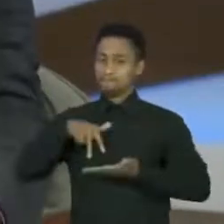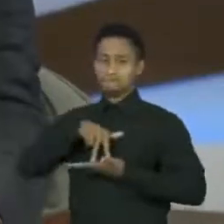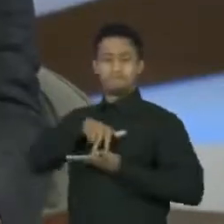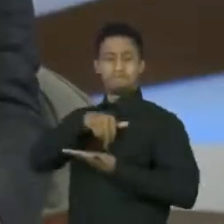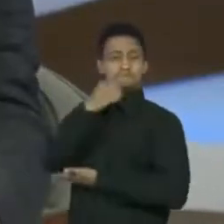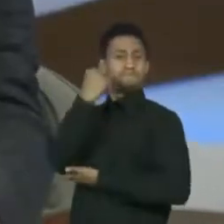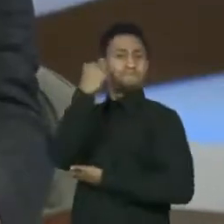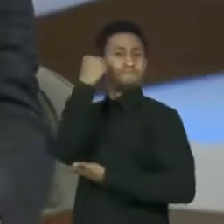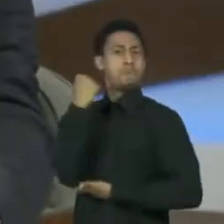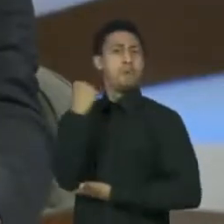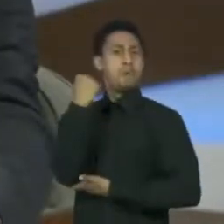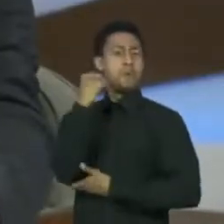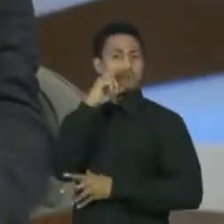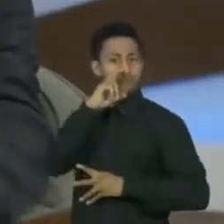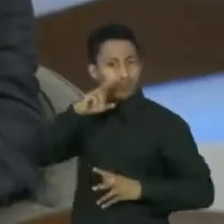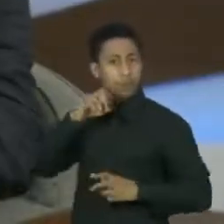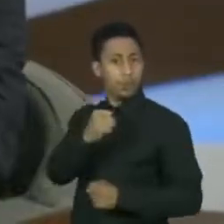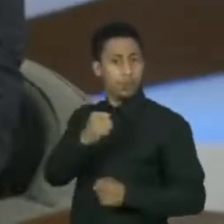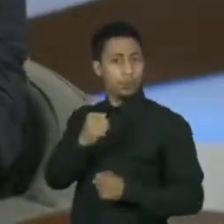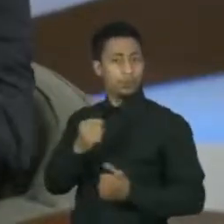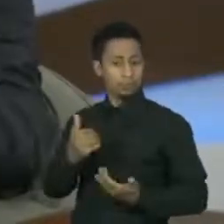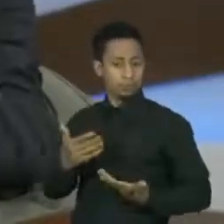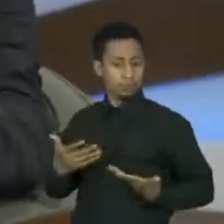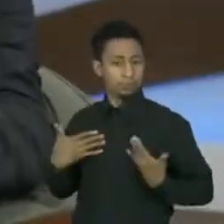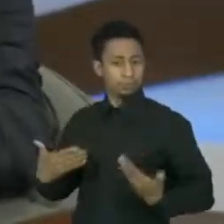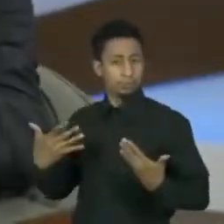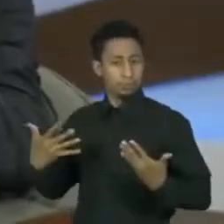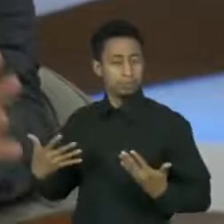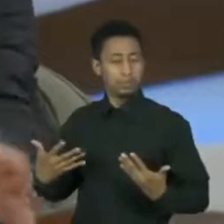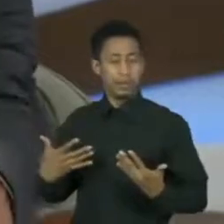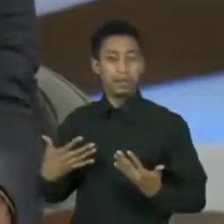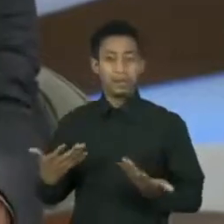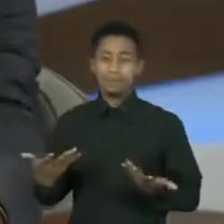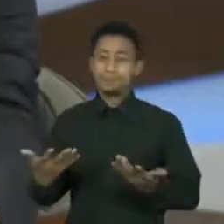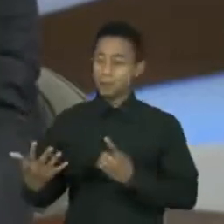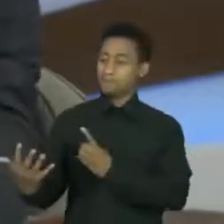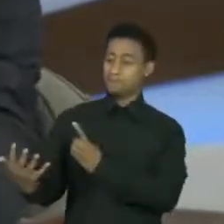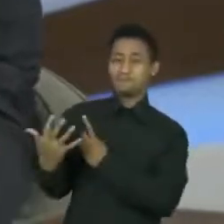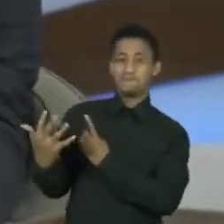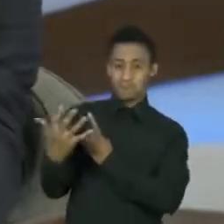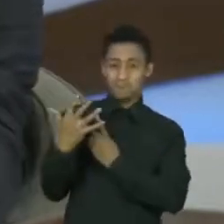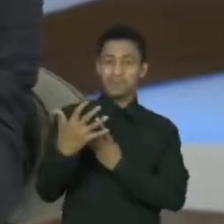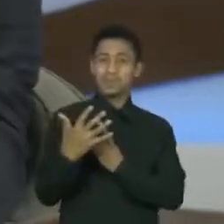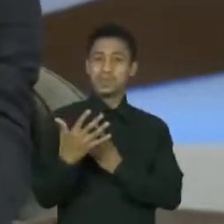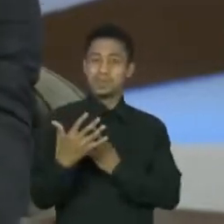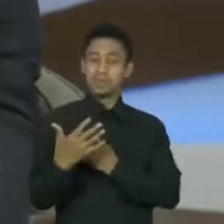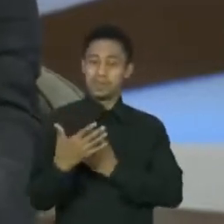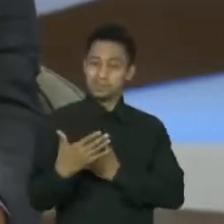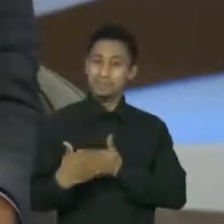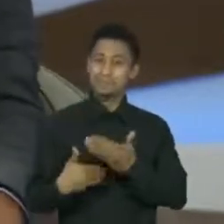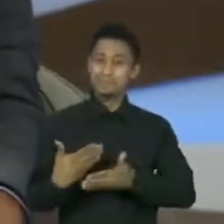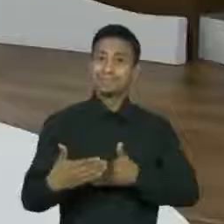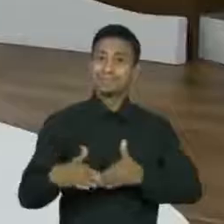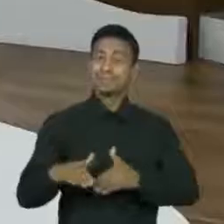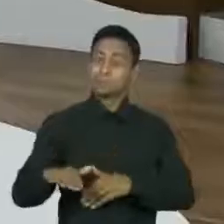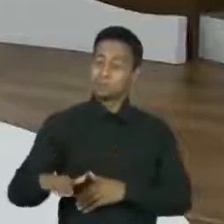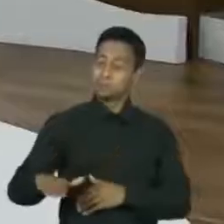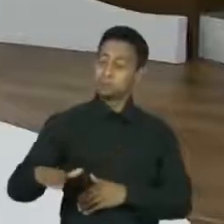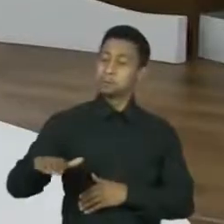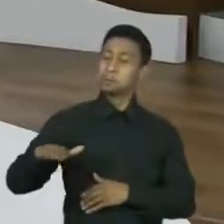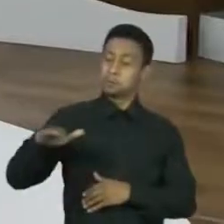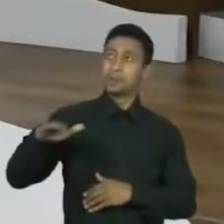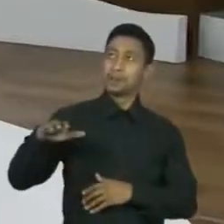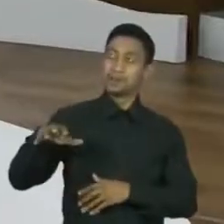forte né e de alguma forma foi um guia foi um farol para construção dessas personagens